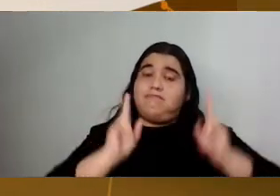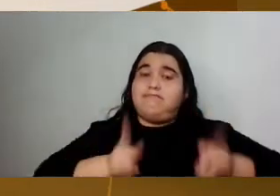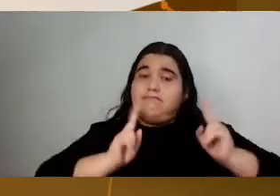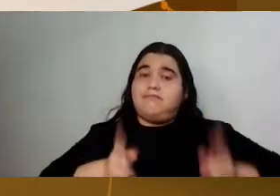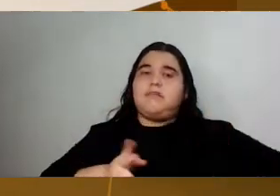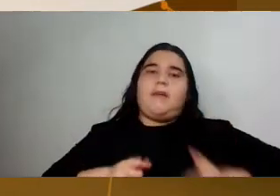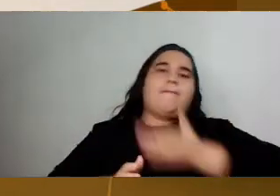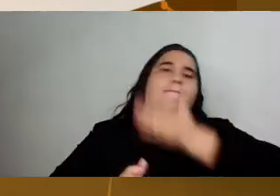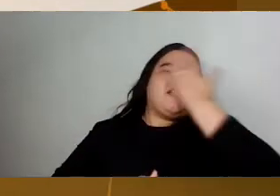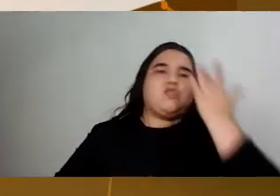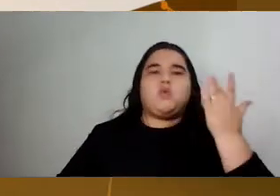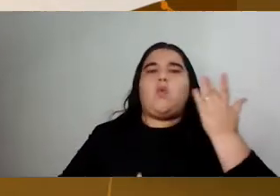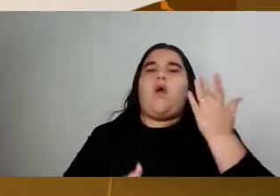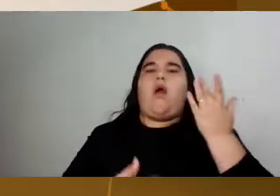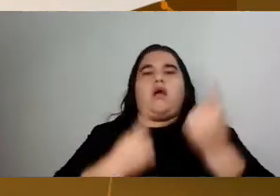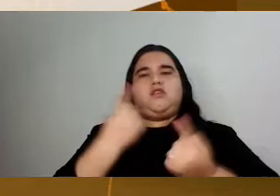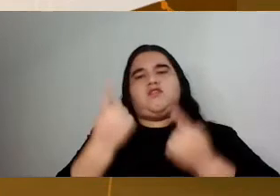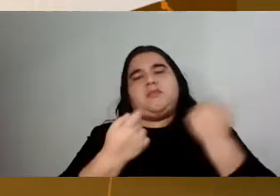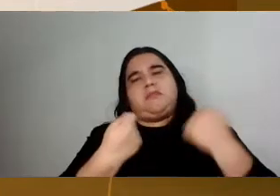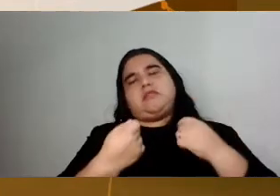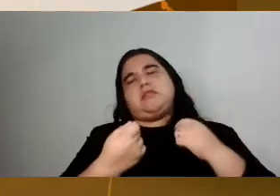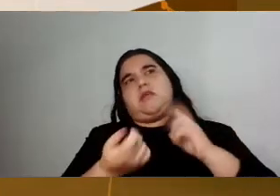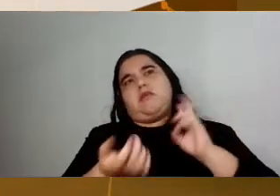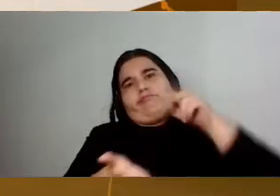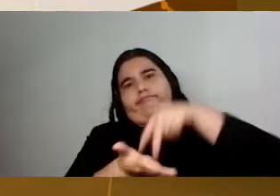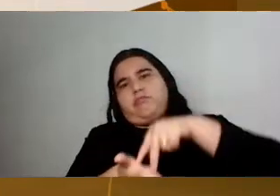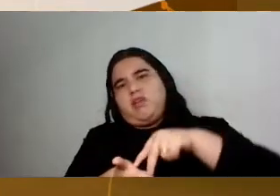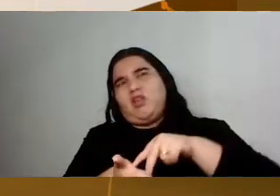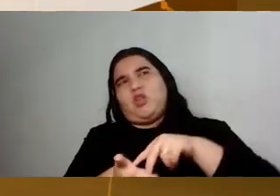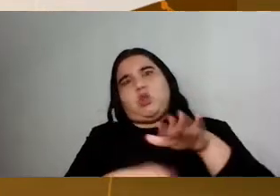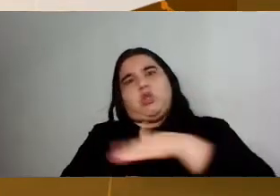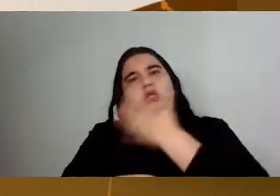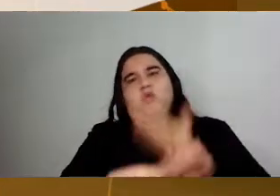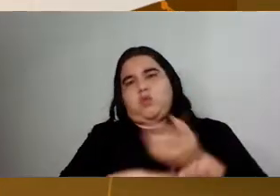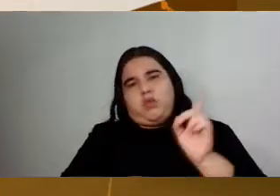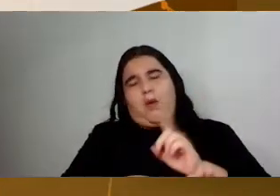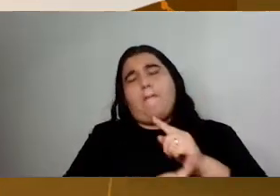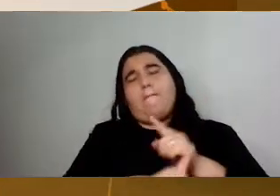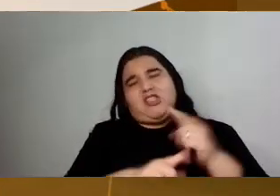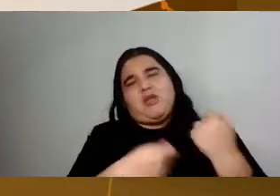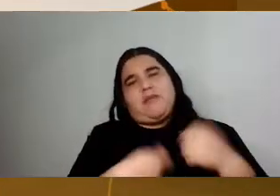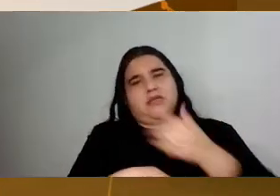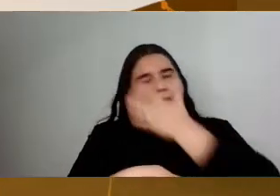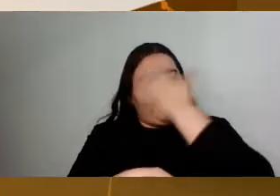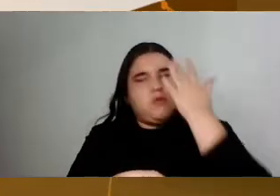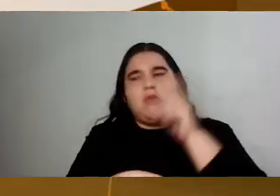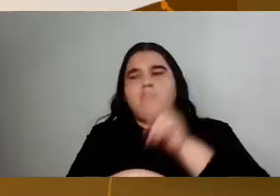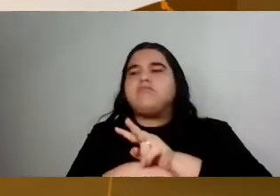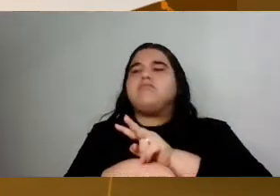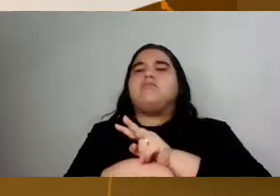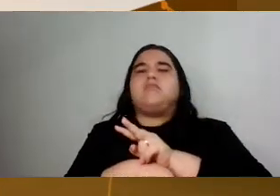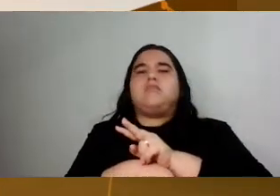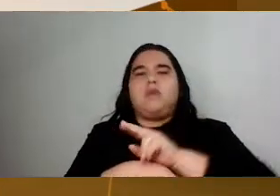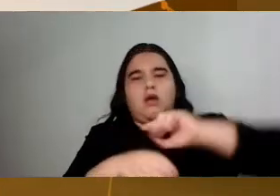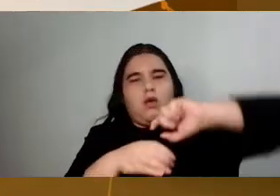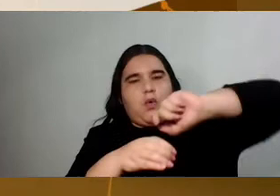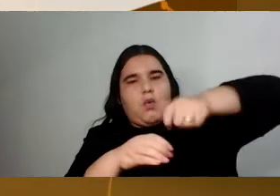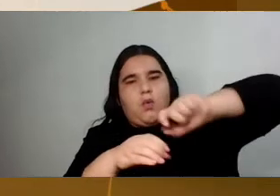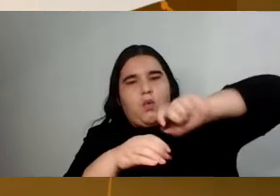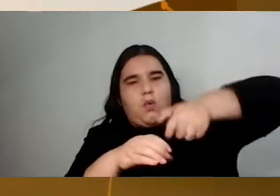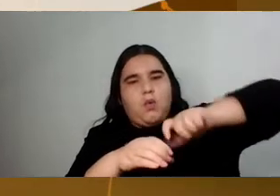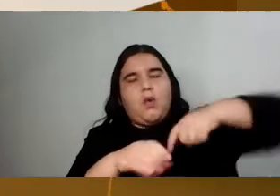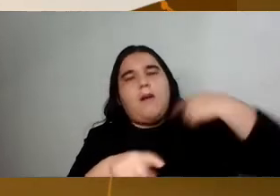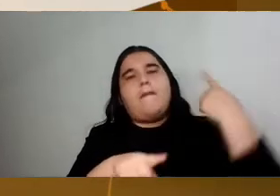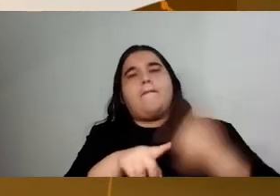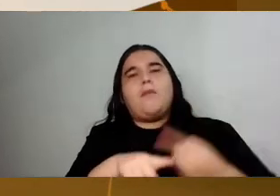algumas vezes, né, por dia, eu digo o tempo todo, mas sempre ali assistido, abrindo umas válvulazinhas para drenar o óleo que acumula na parte interna